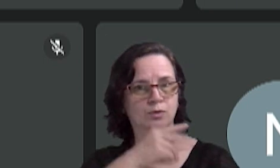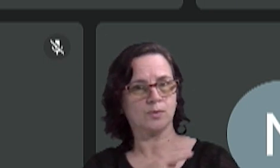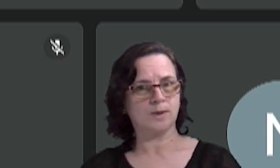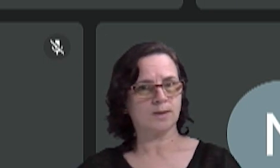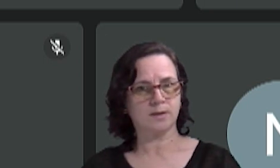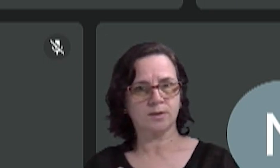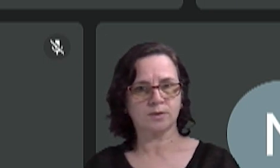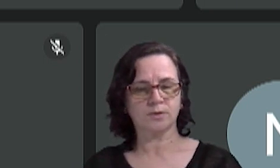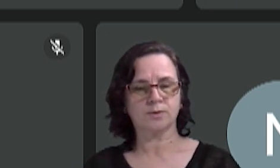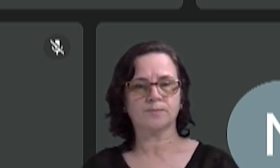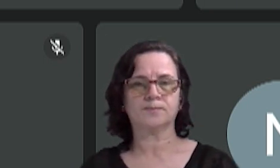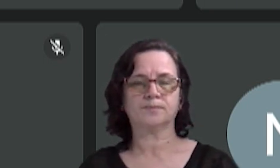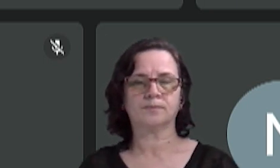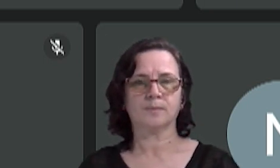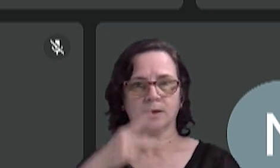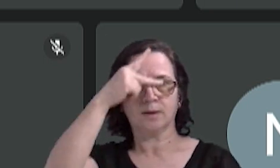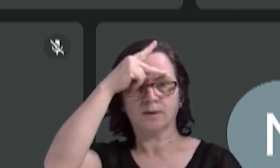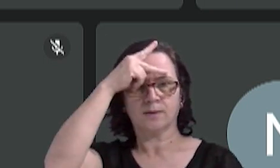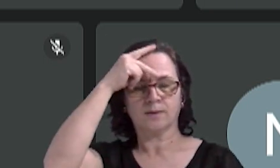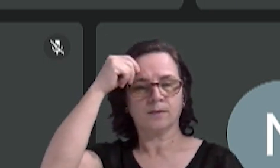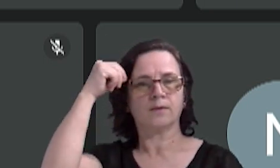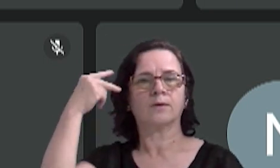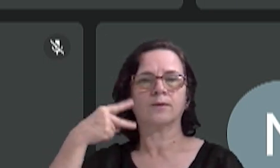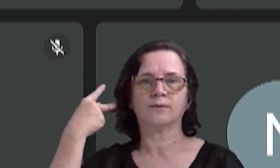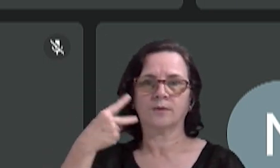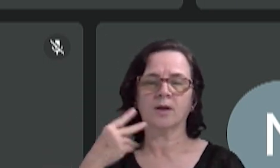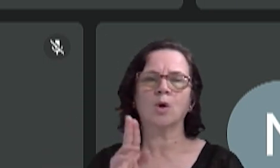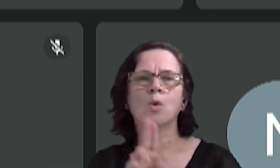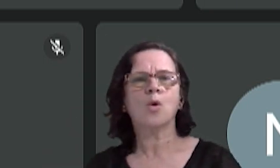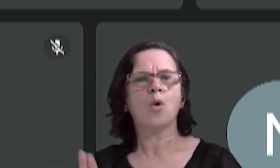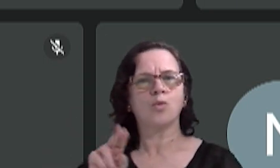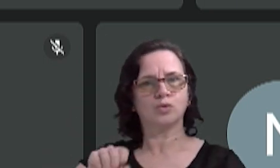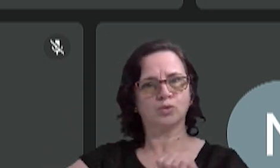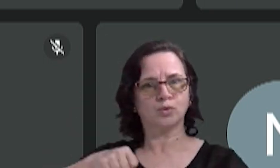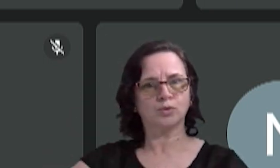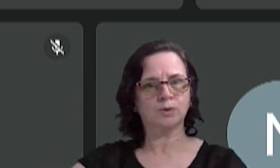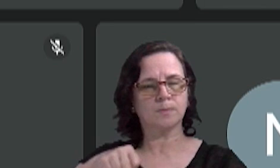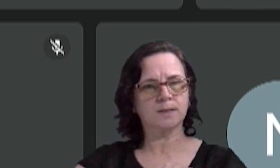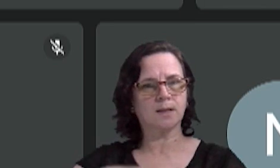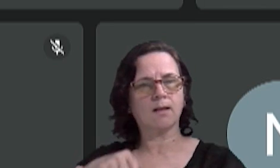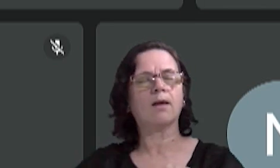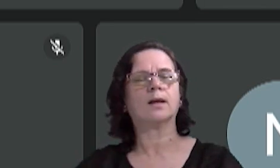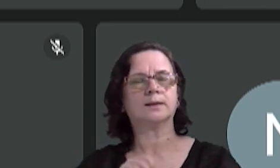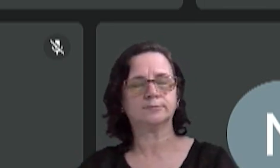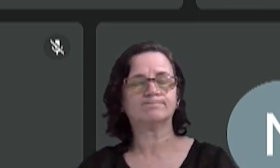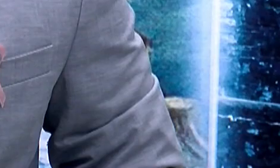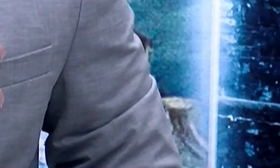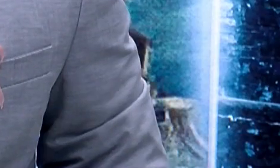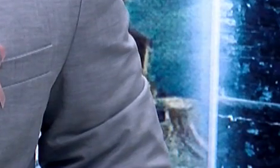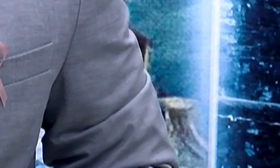de deficiência visual. A propositura foi aprovada em primeira e segunda